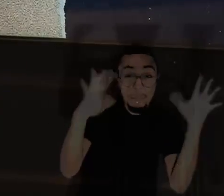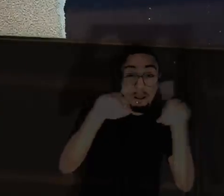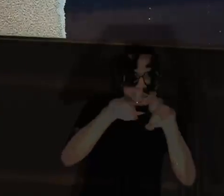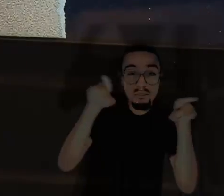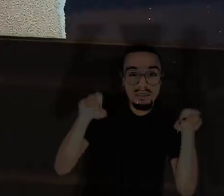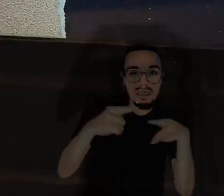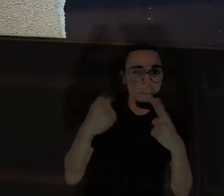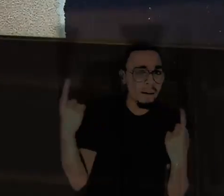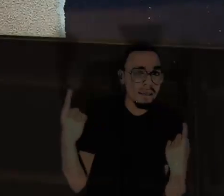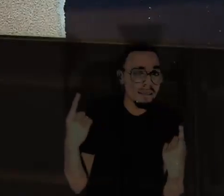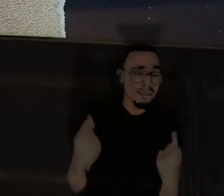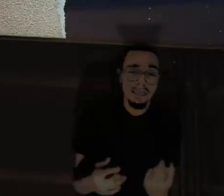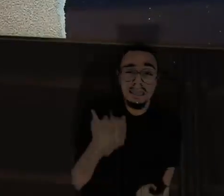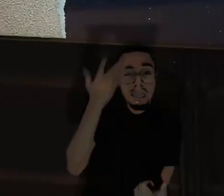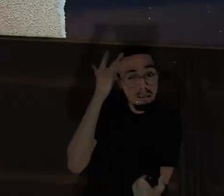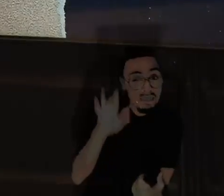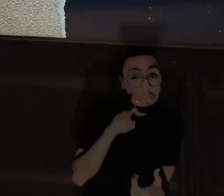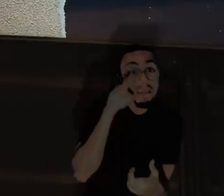plantou em você?